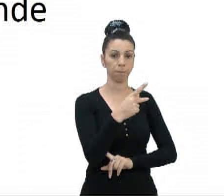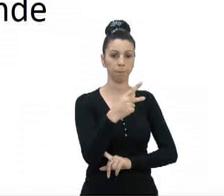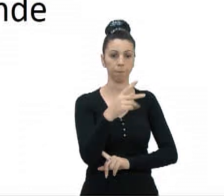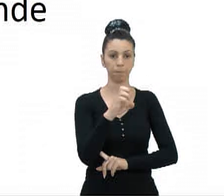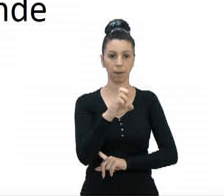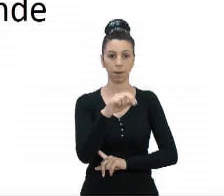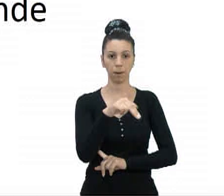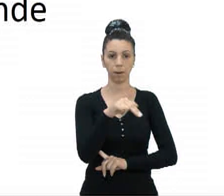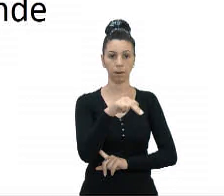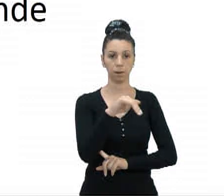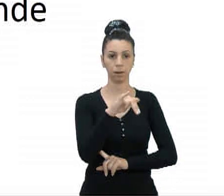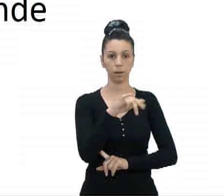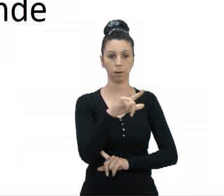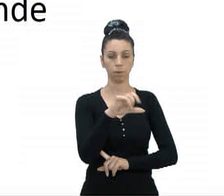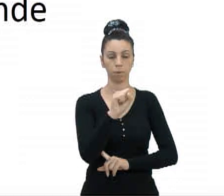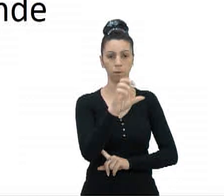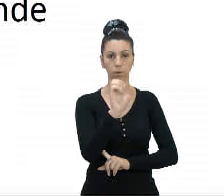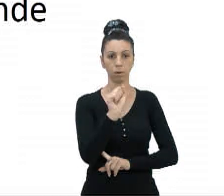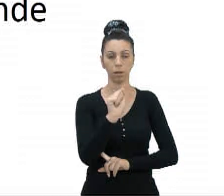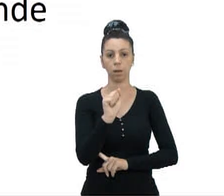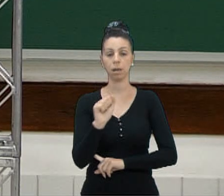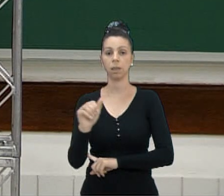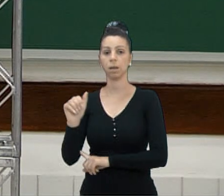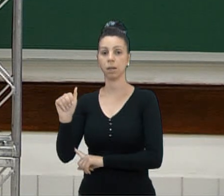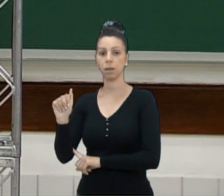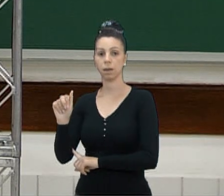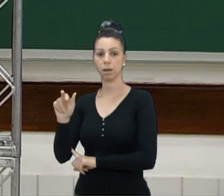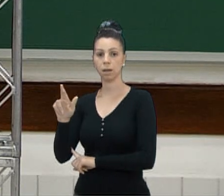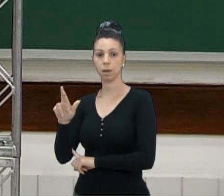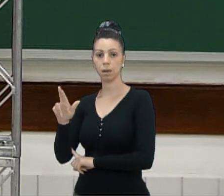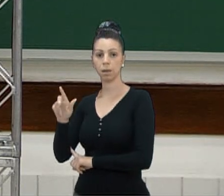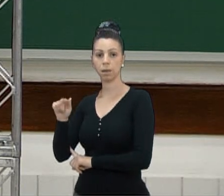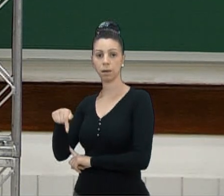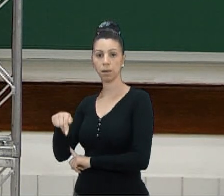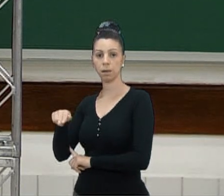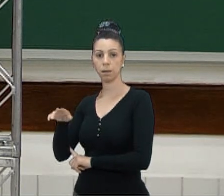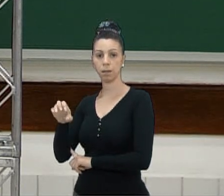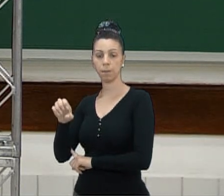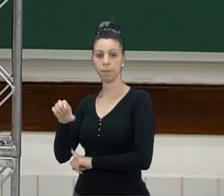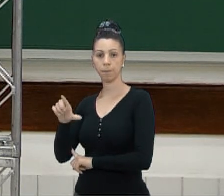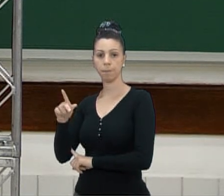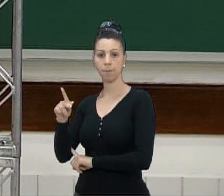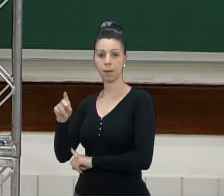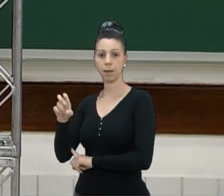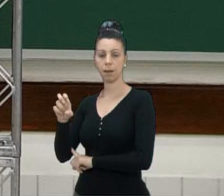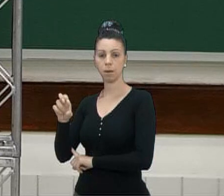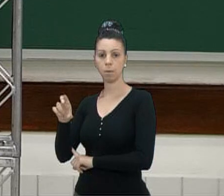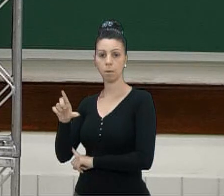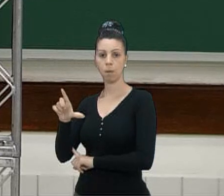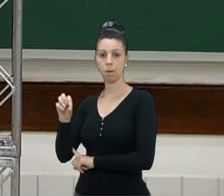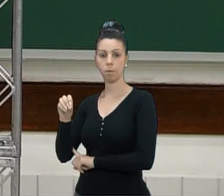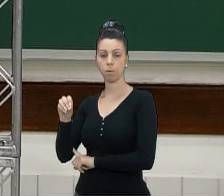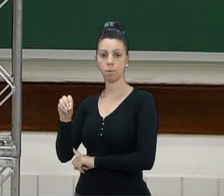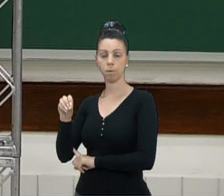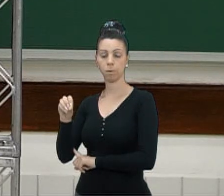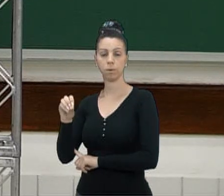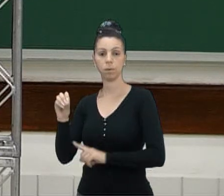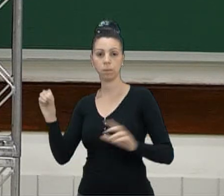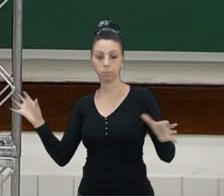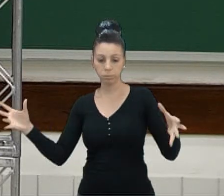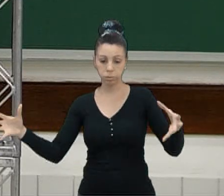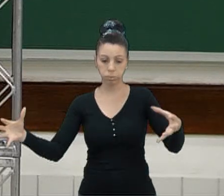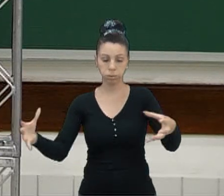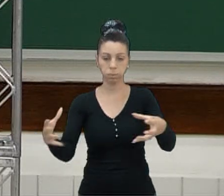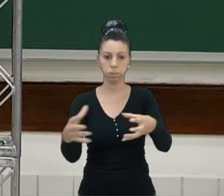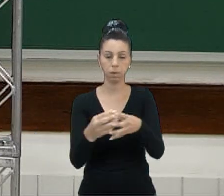de interior. Então, o desenho do continente, é extremamente recortado. Na